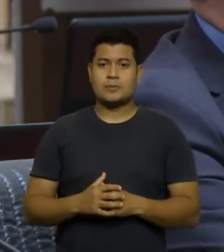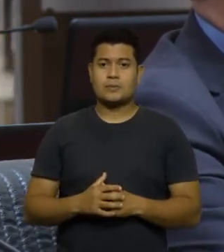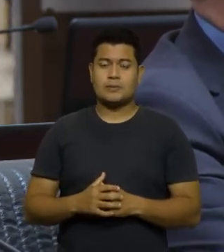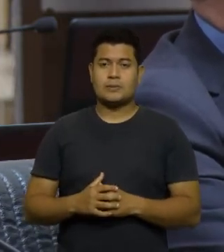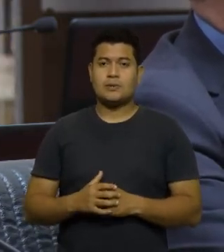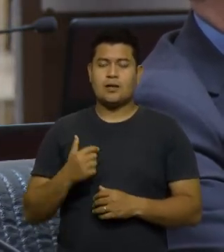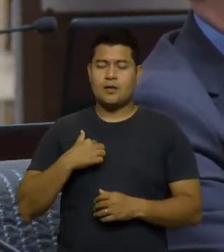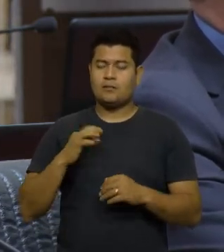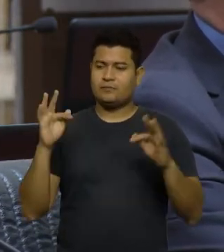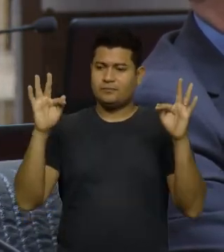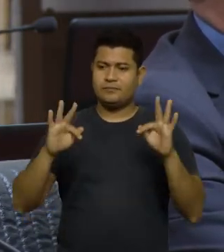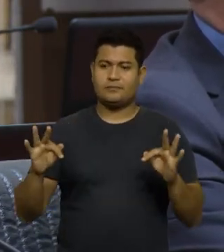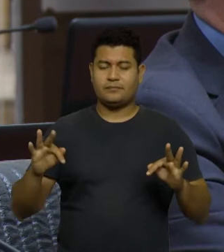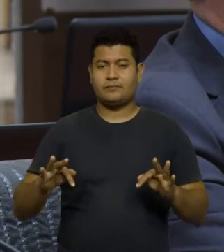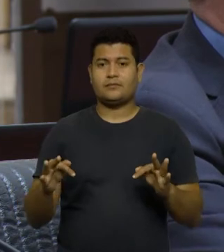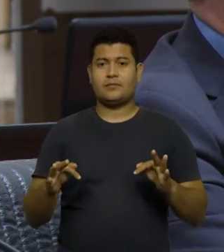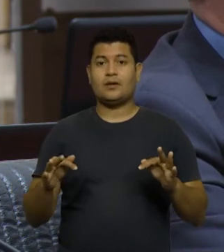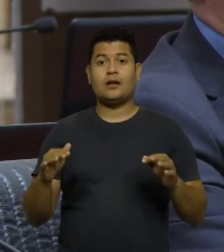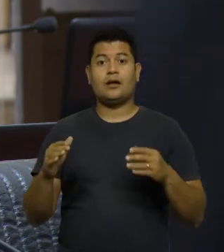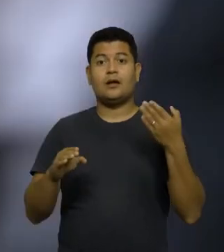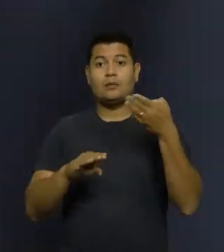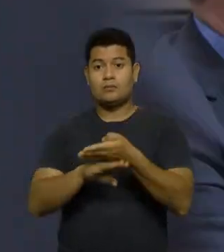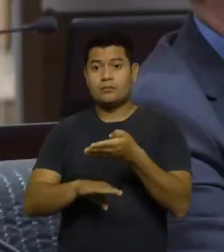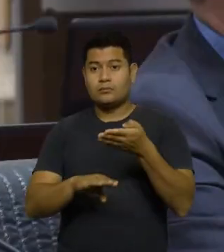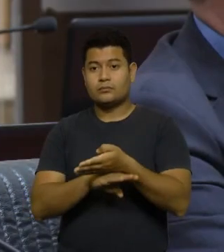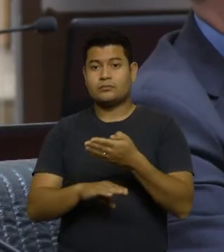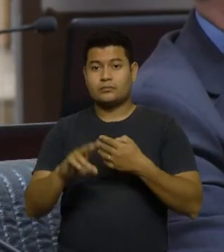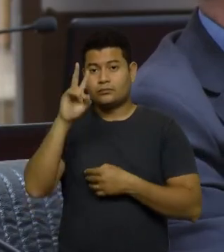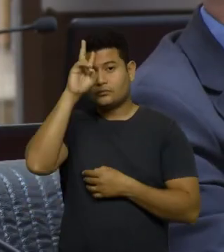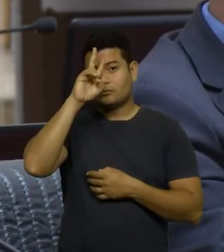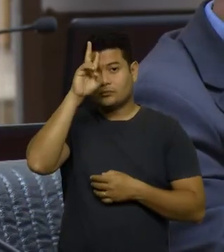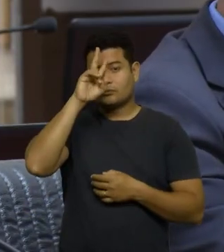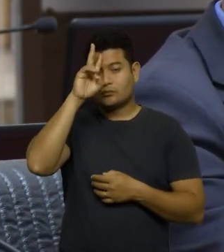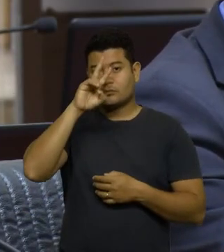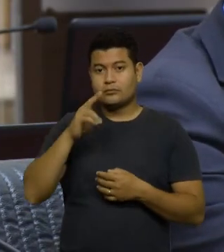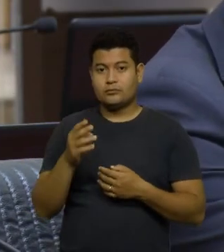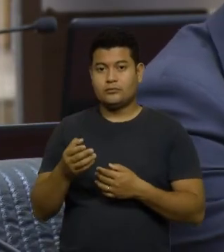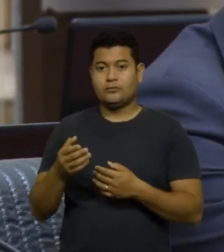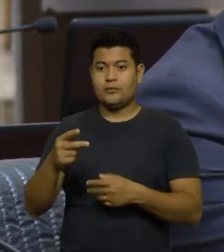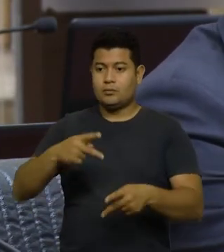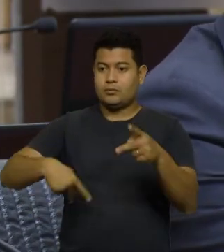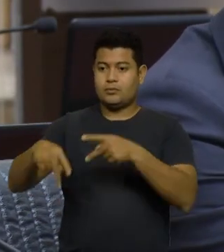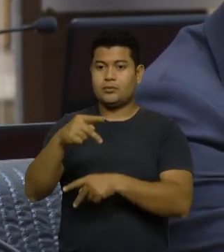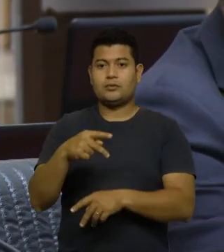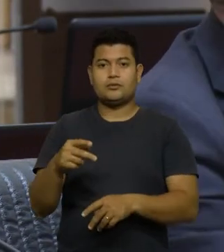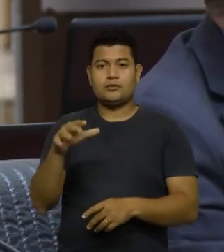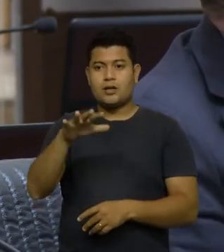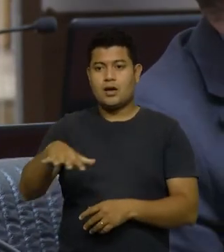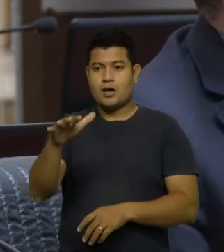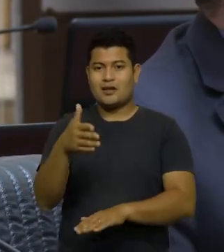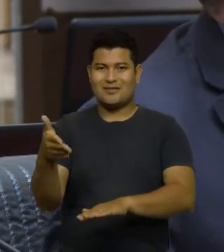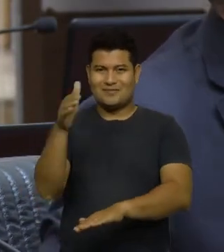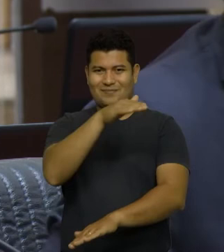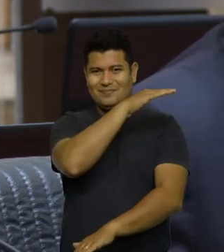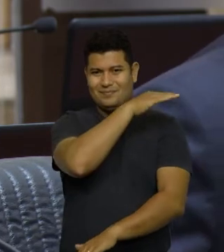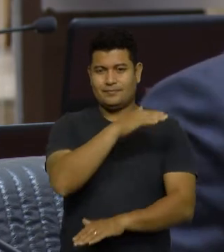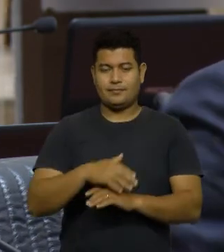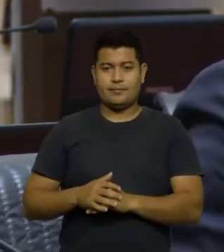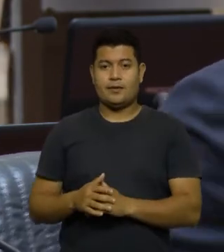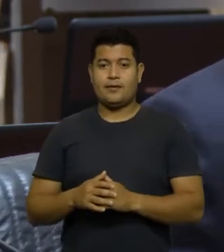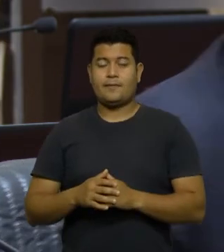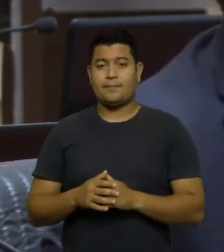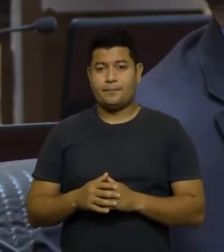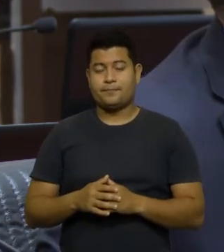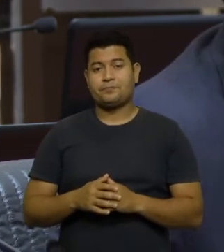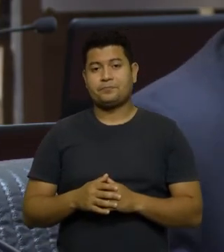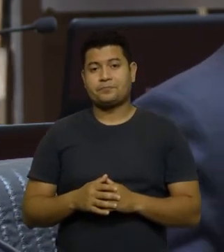fazer parte da história de Otacílio Costa, do nosso povo serrano, que nos orgulha aqui, ainda mais agora com